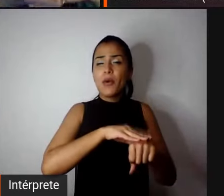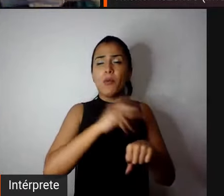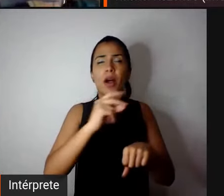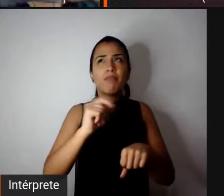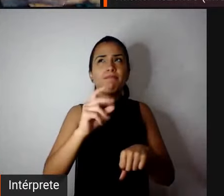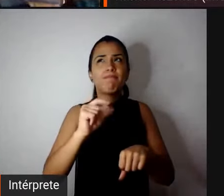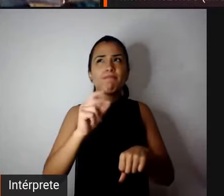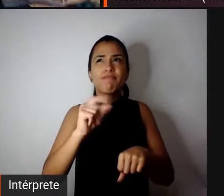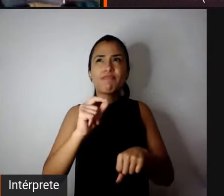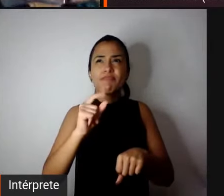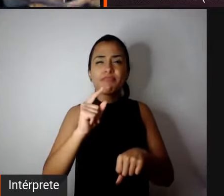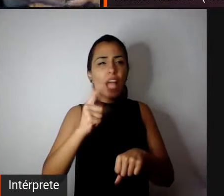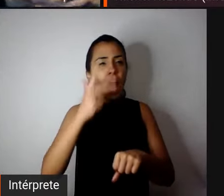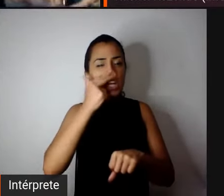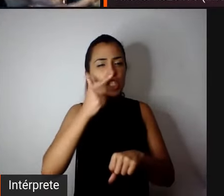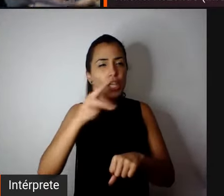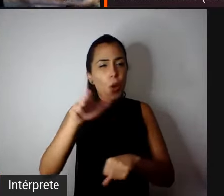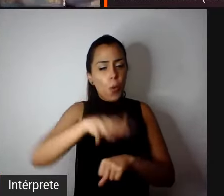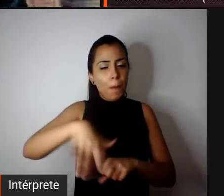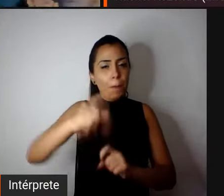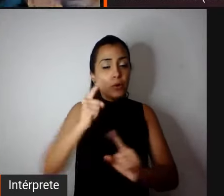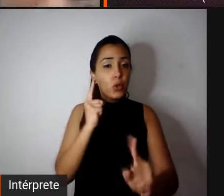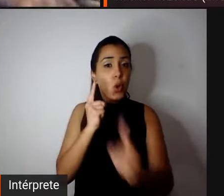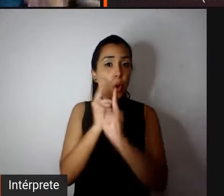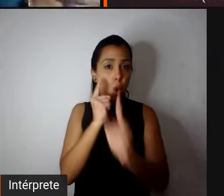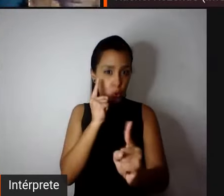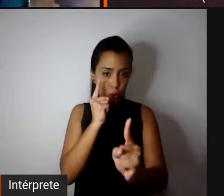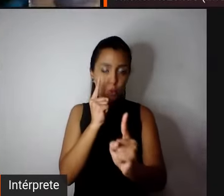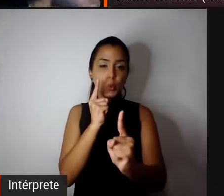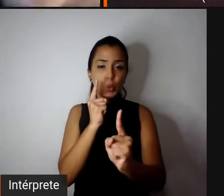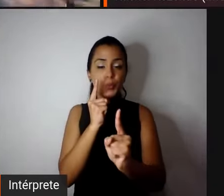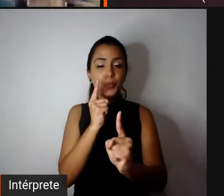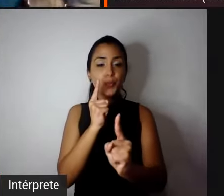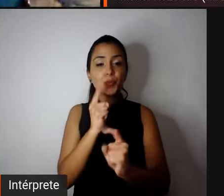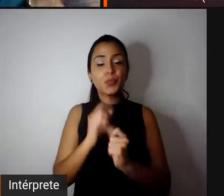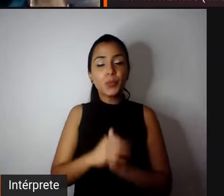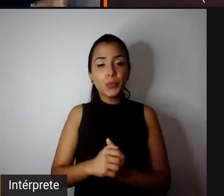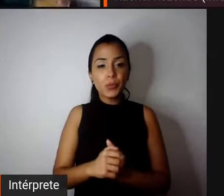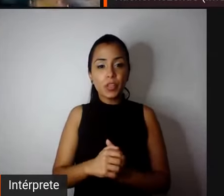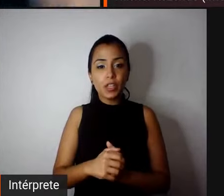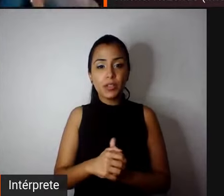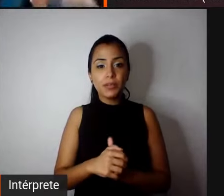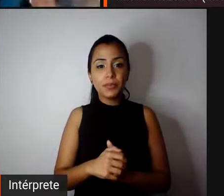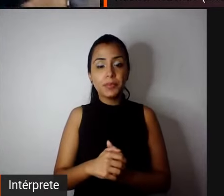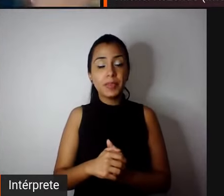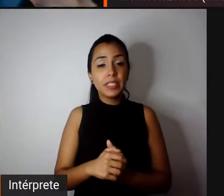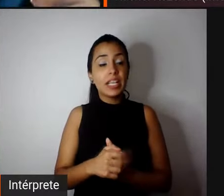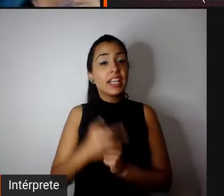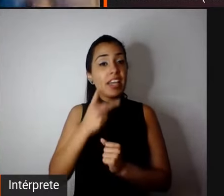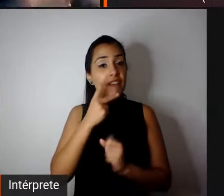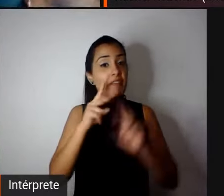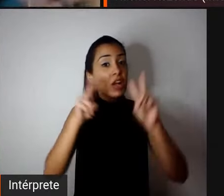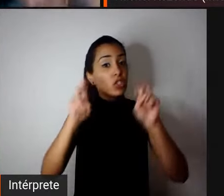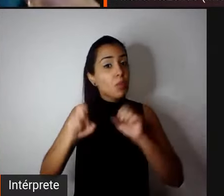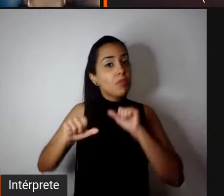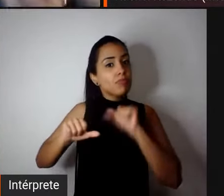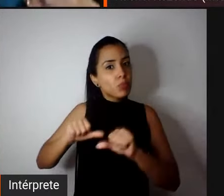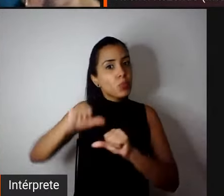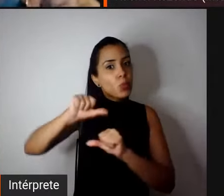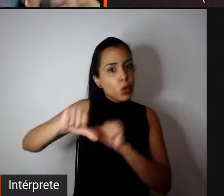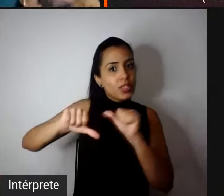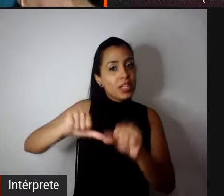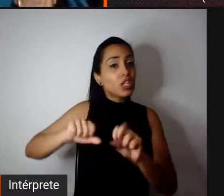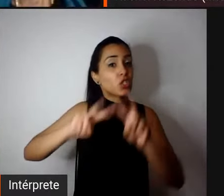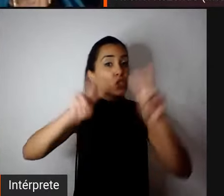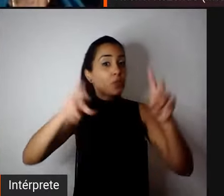um encontro, justamente, que tinha a ver com as mudanças das